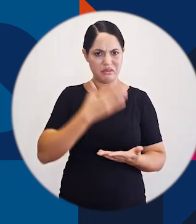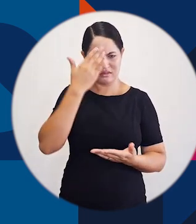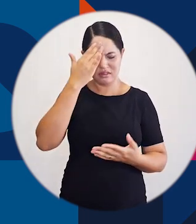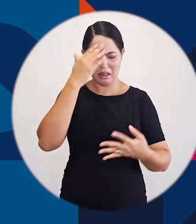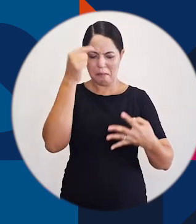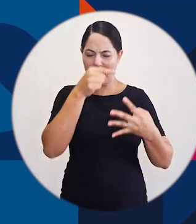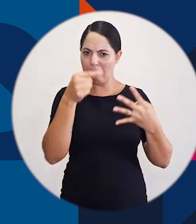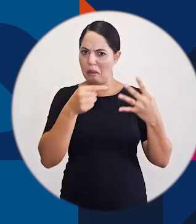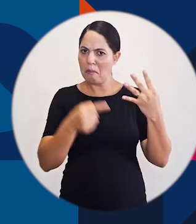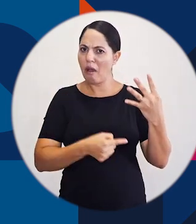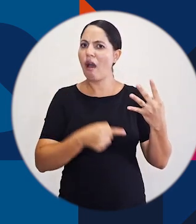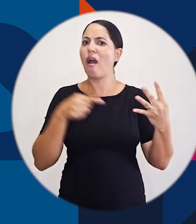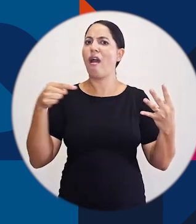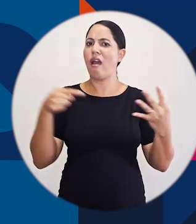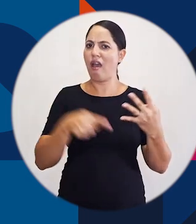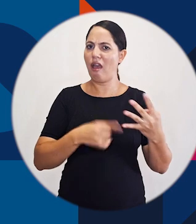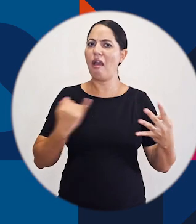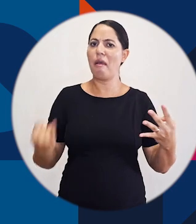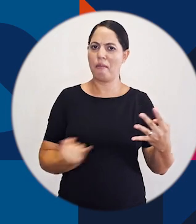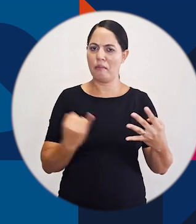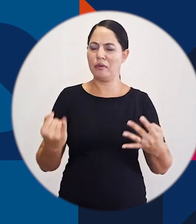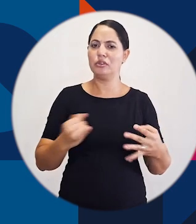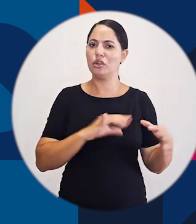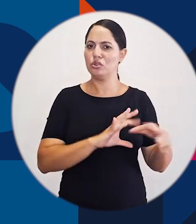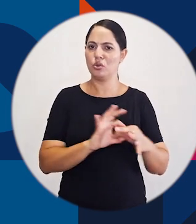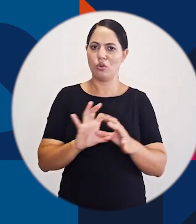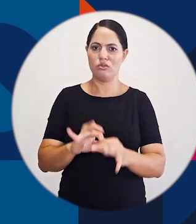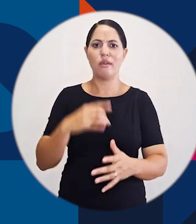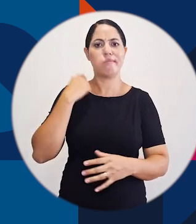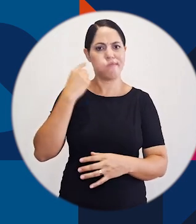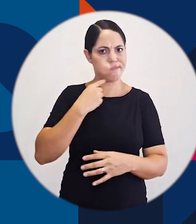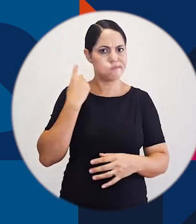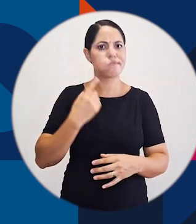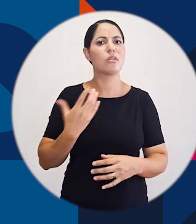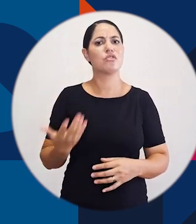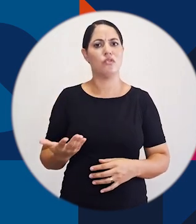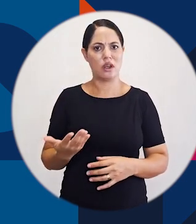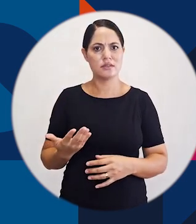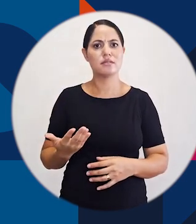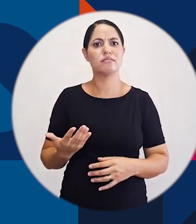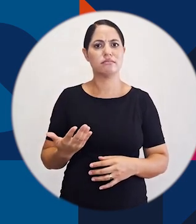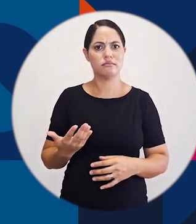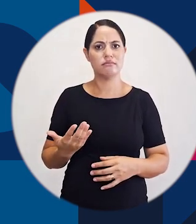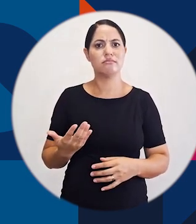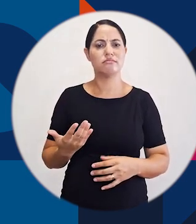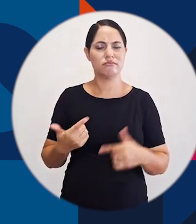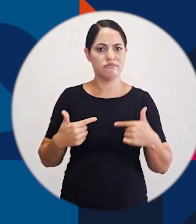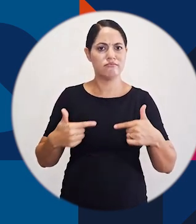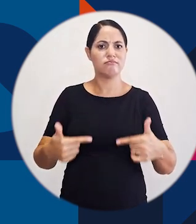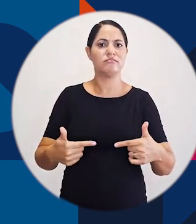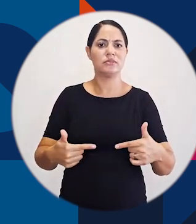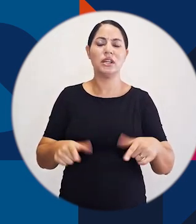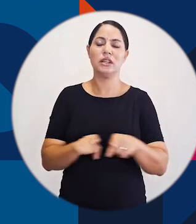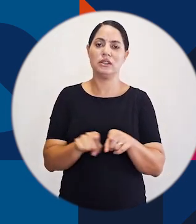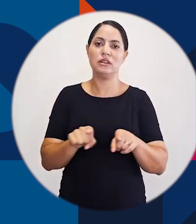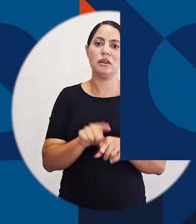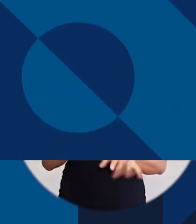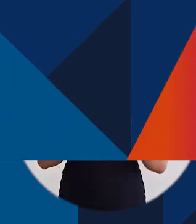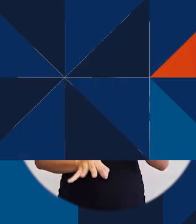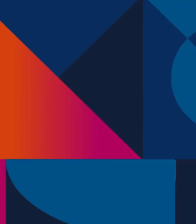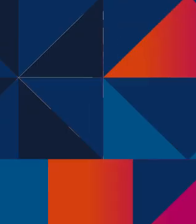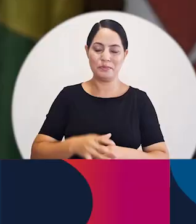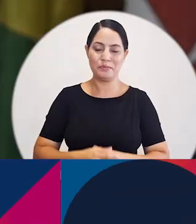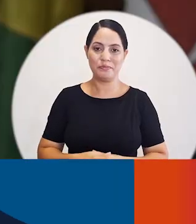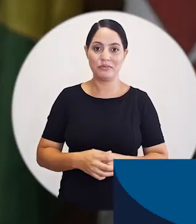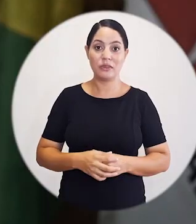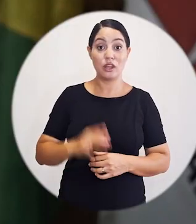como eu disse, de uma profundidade enorme para o exercício da advocacia e também para a prestação